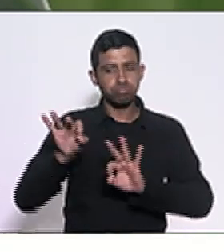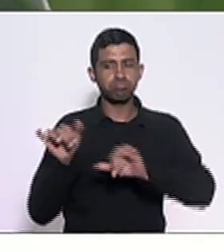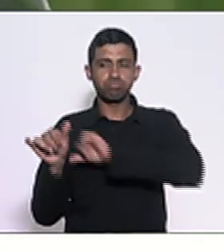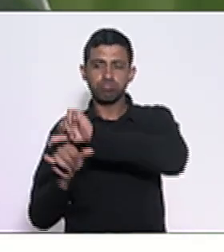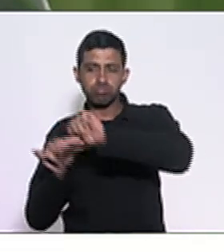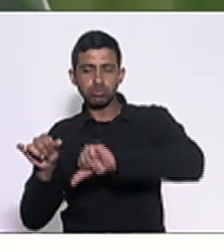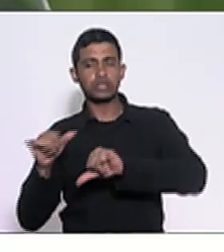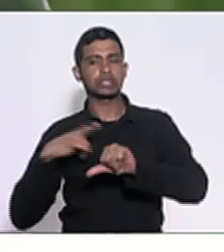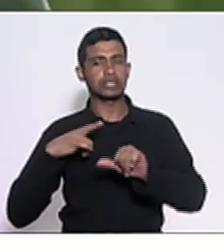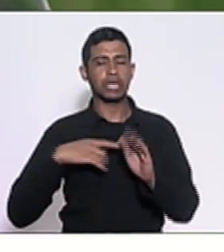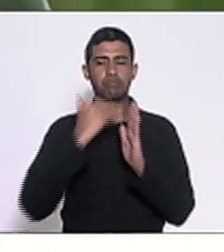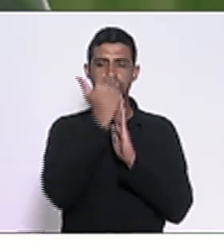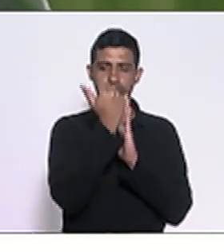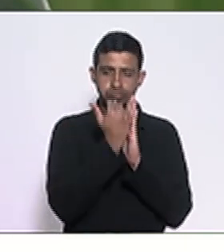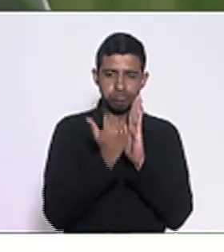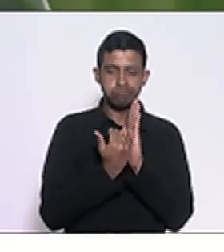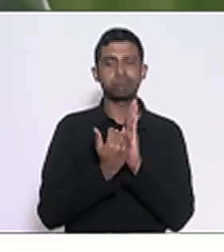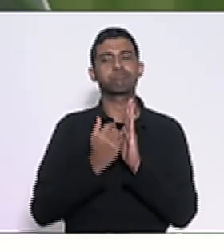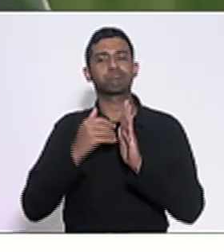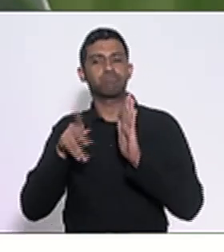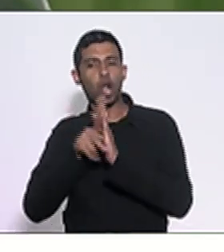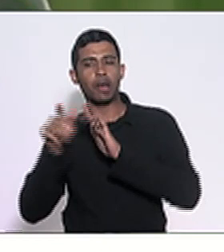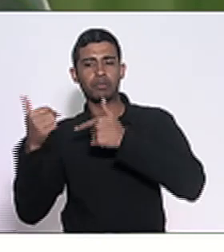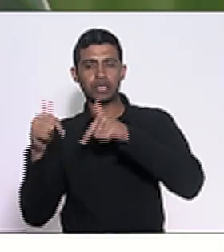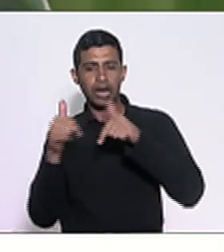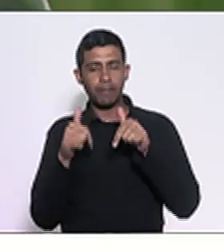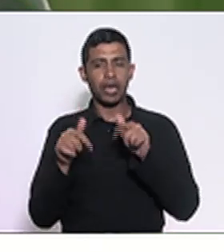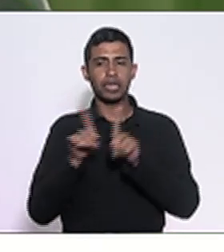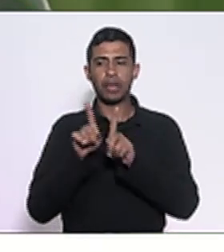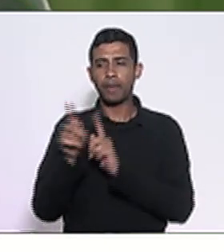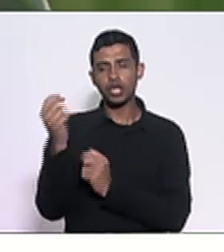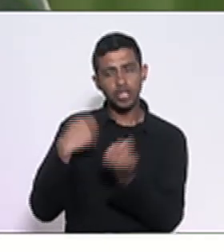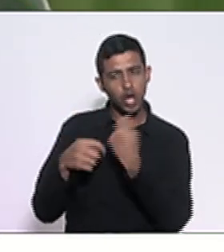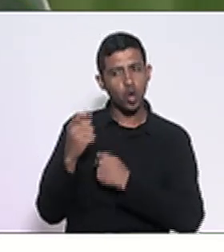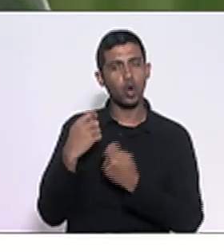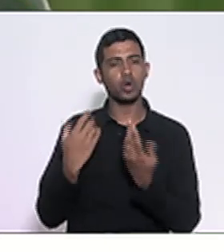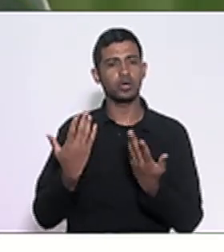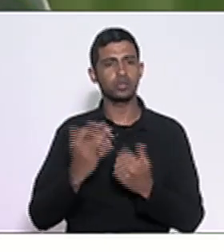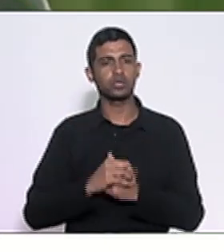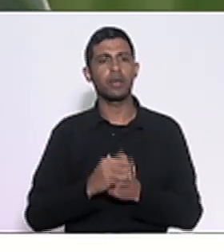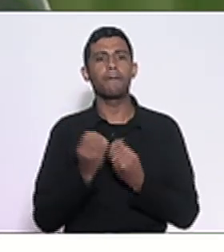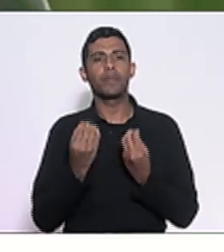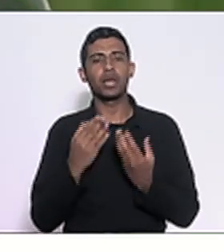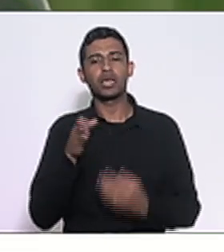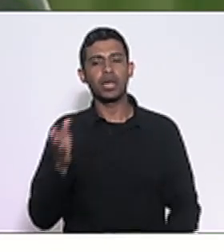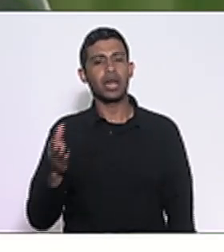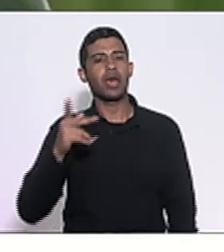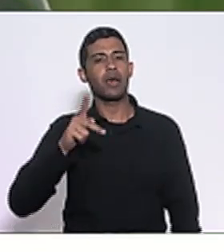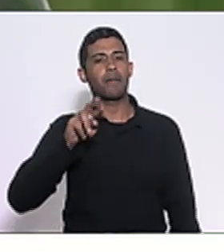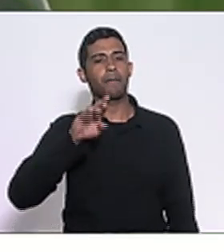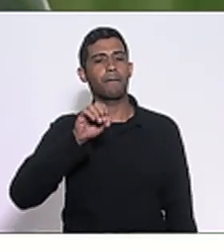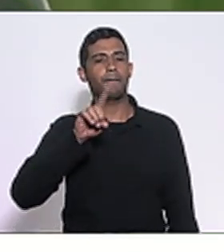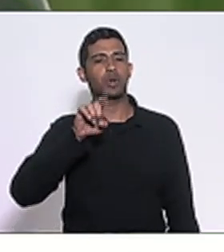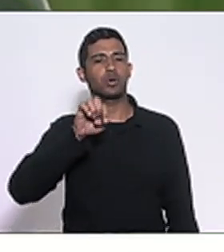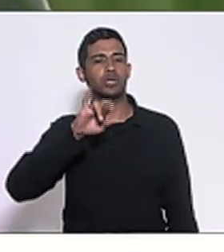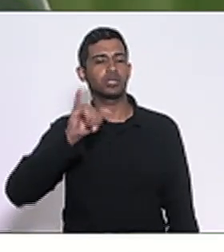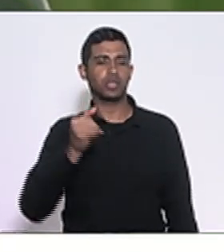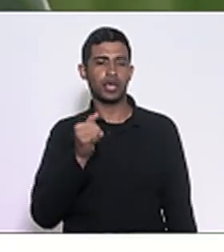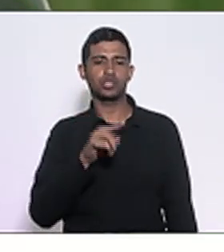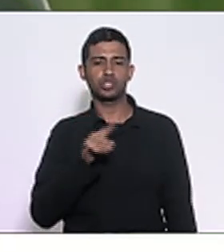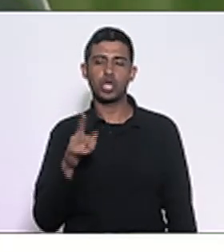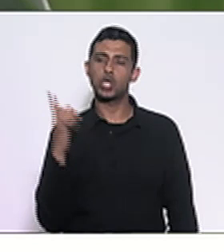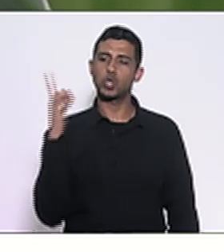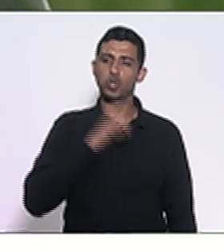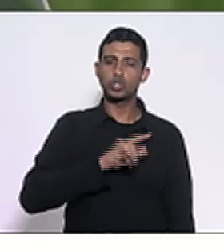estabelecendo processos de trabalho, processos de negócio bem definidos, a fim de que o Proderj permeie também toda essa questão